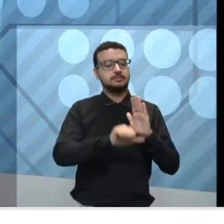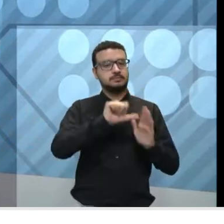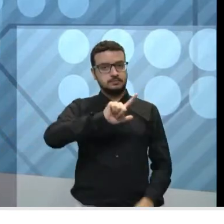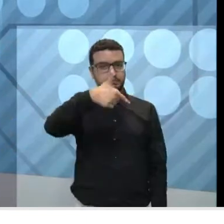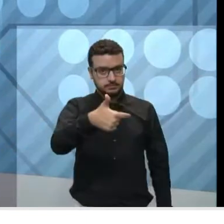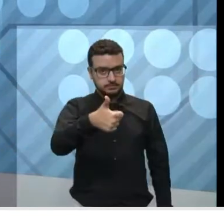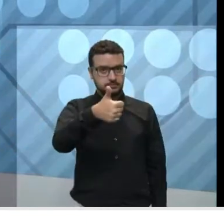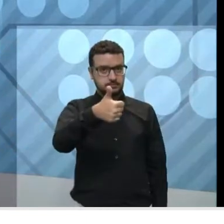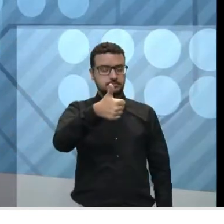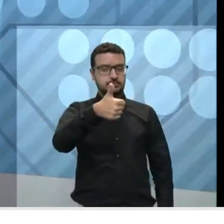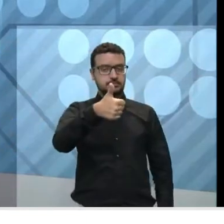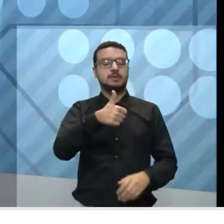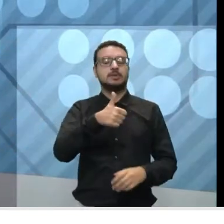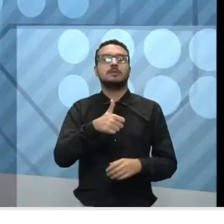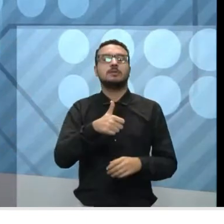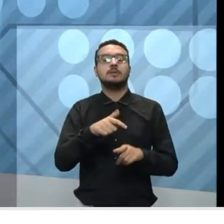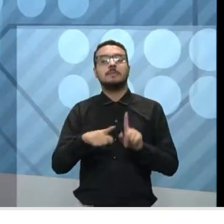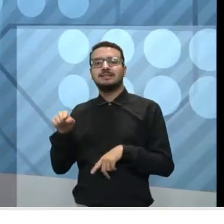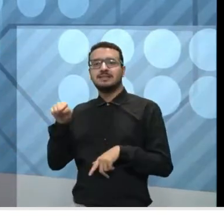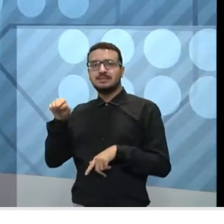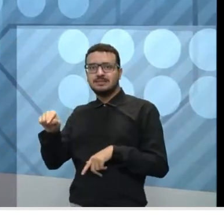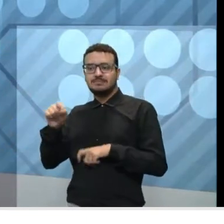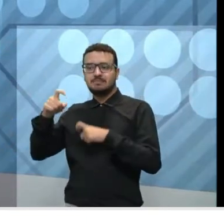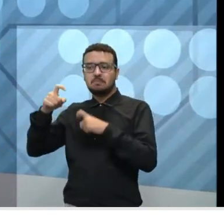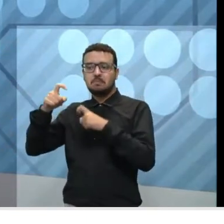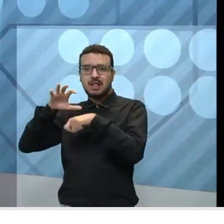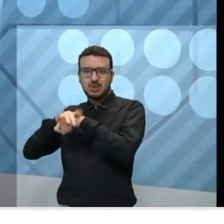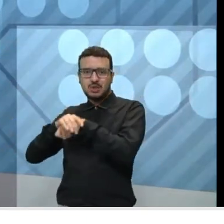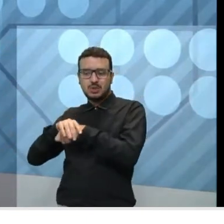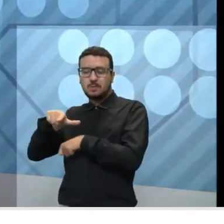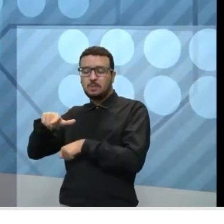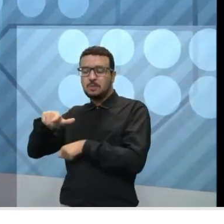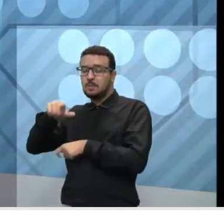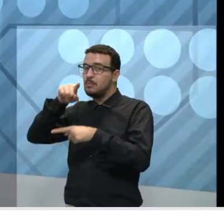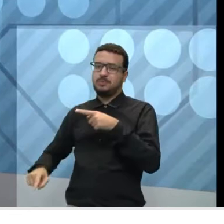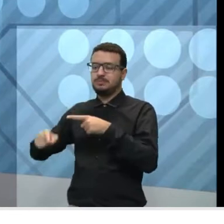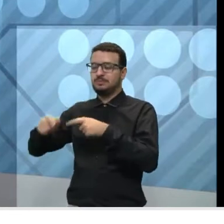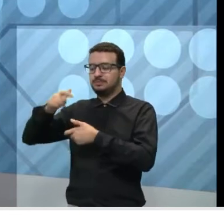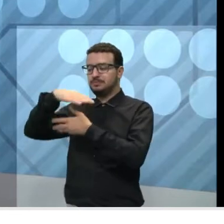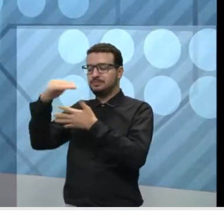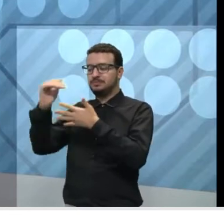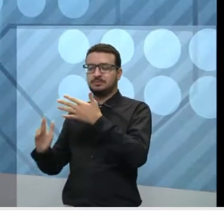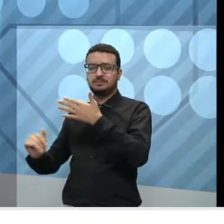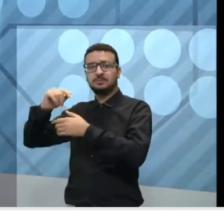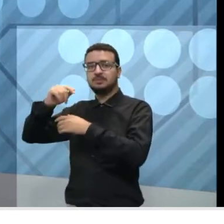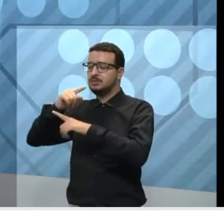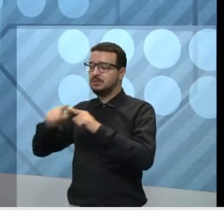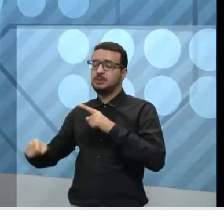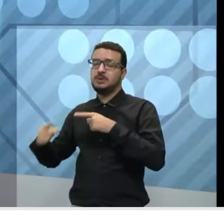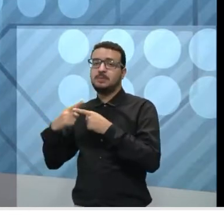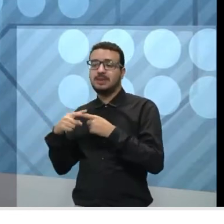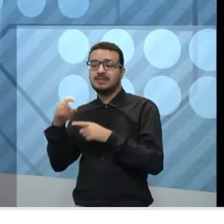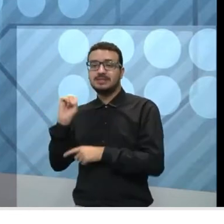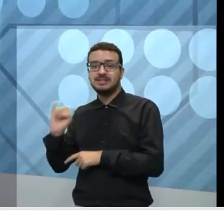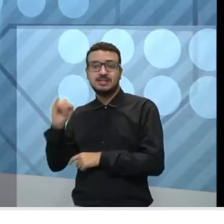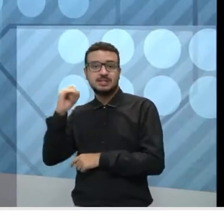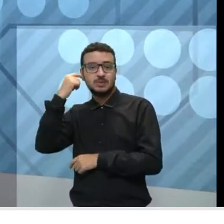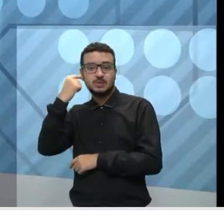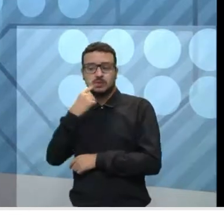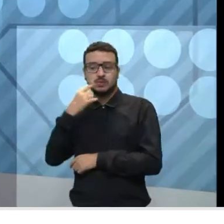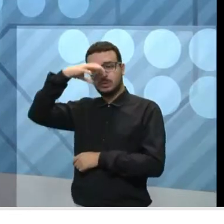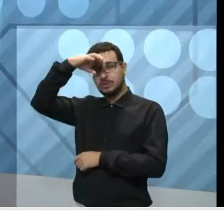proíbe a língua de sinais, porque acreditam-se que se o surdo aprender a língua de sinais, ele não vai querer aprender a falar. Tá? Porque